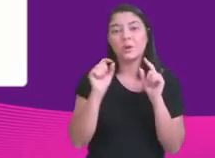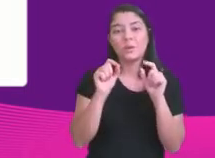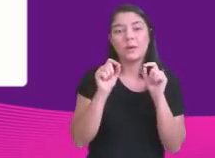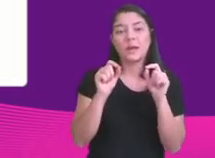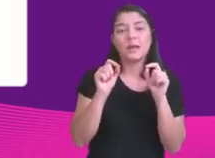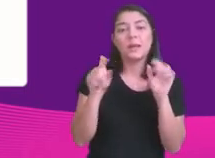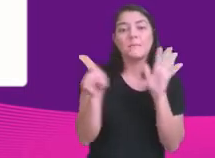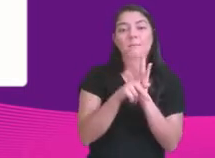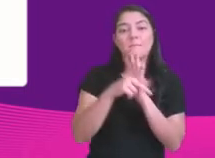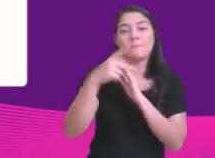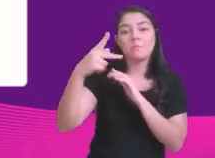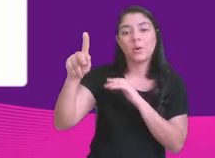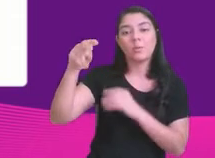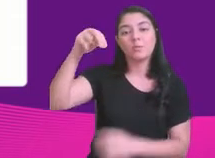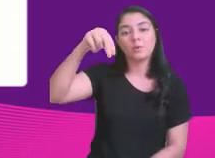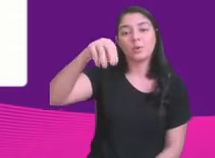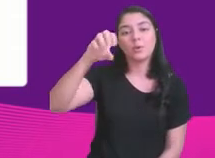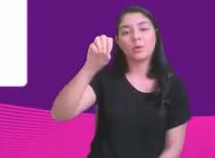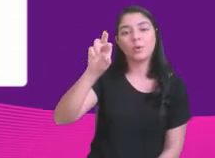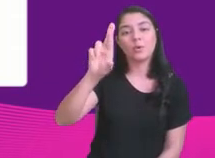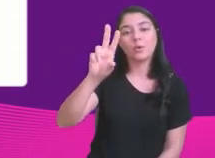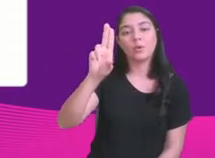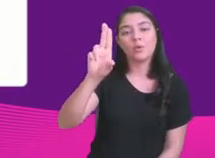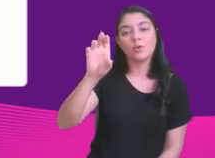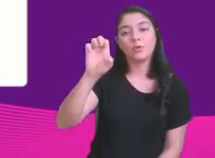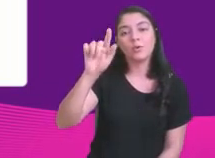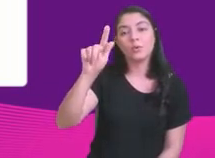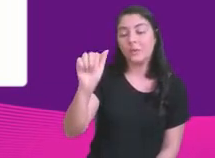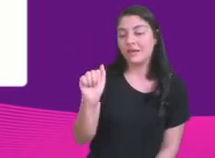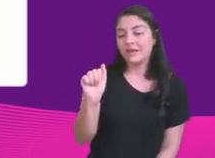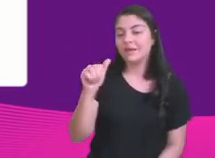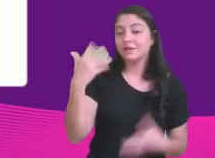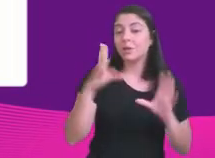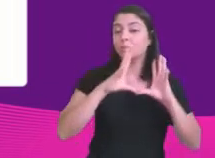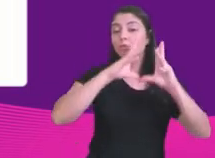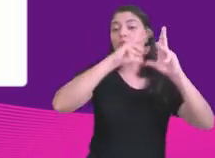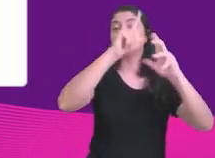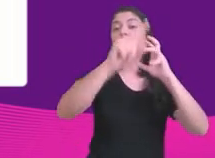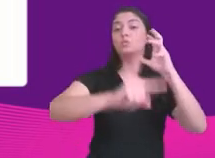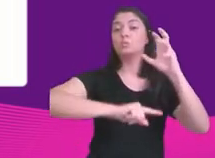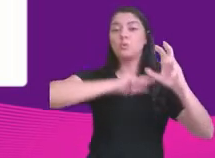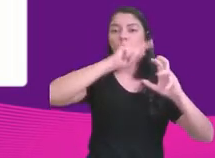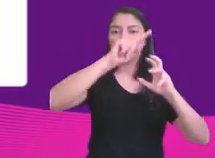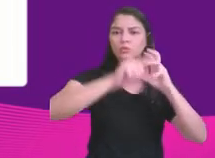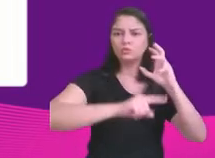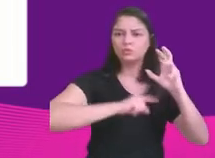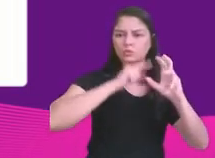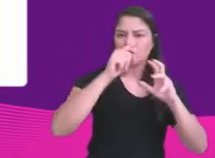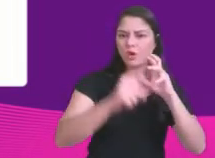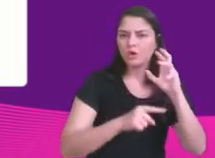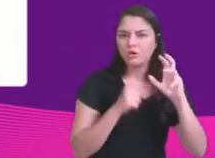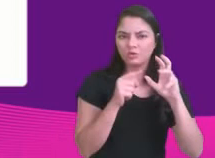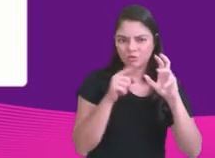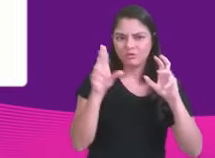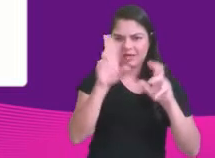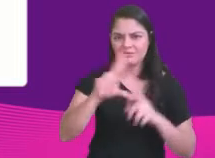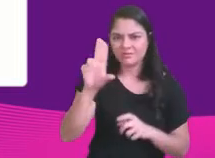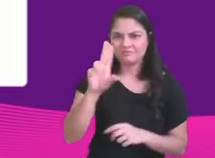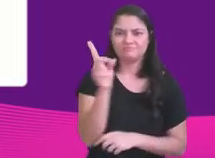norueguesa. O mundo inteiro não está executando a técnica, a não ser em centros